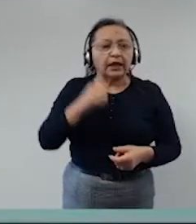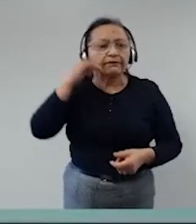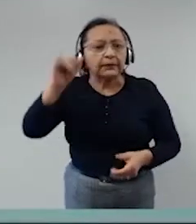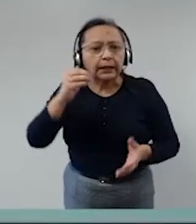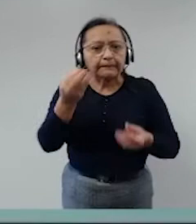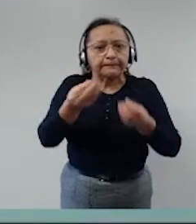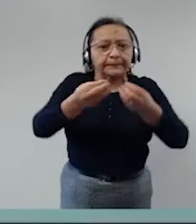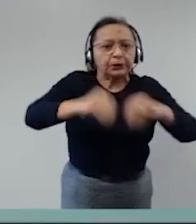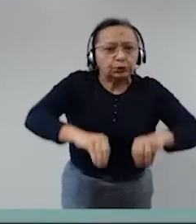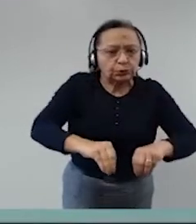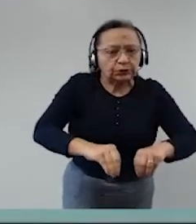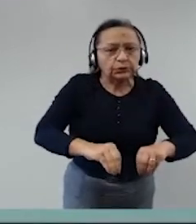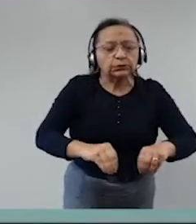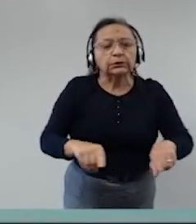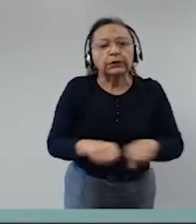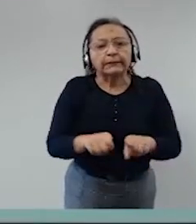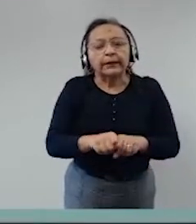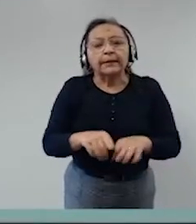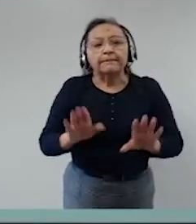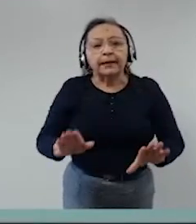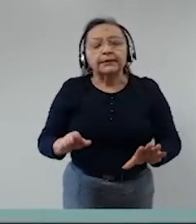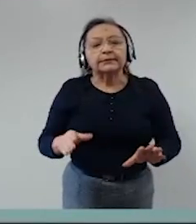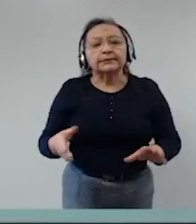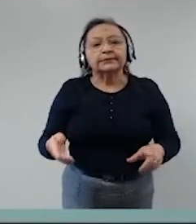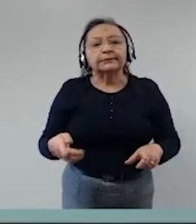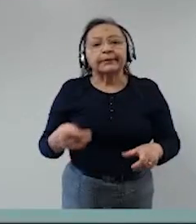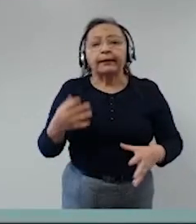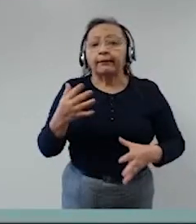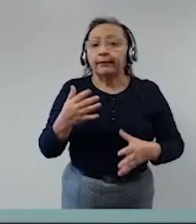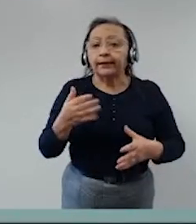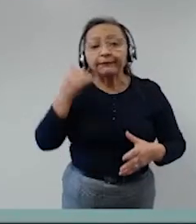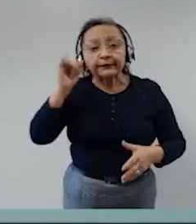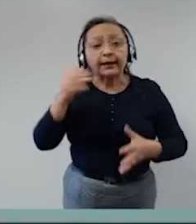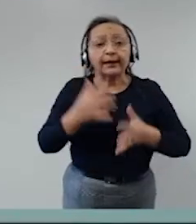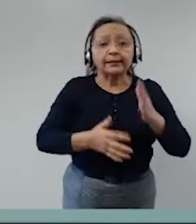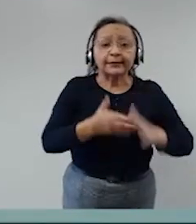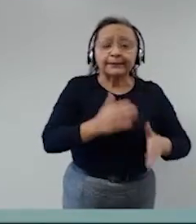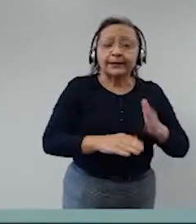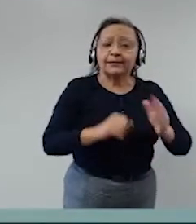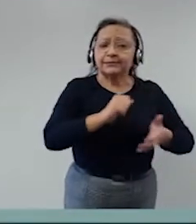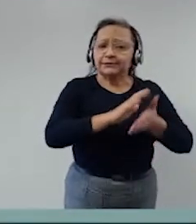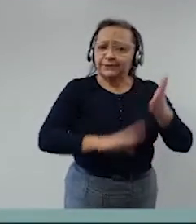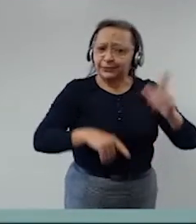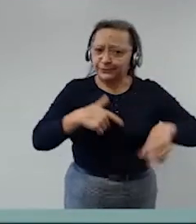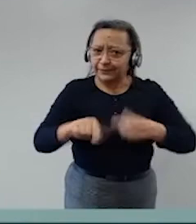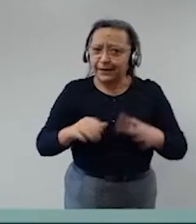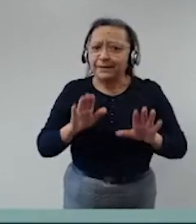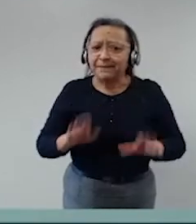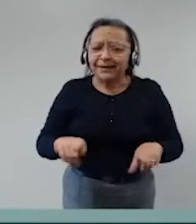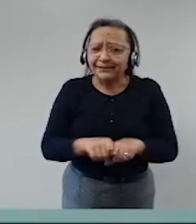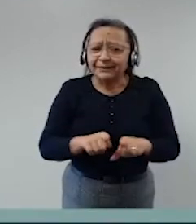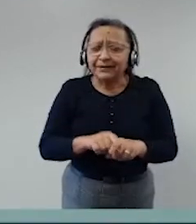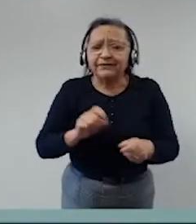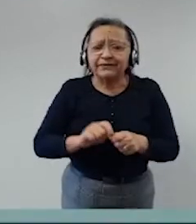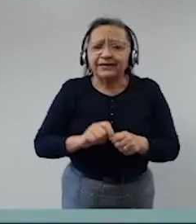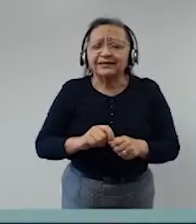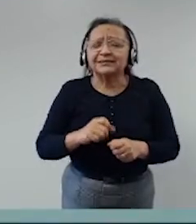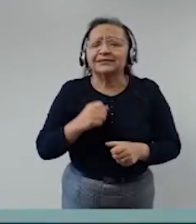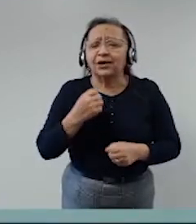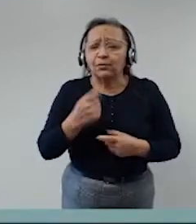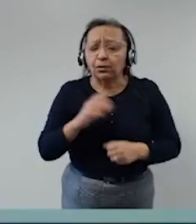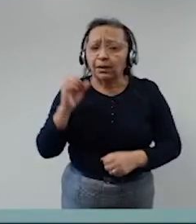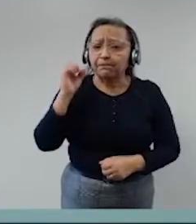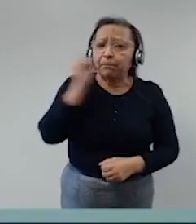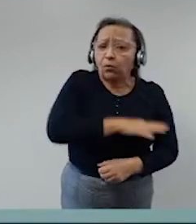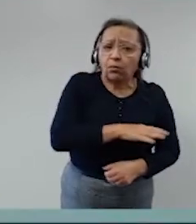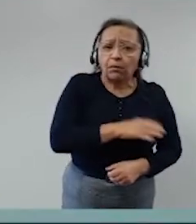para inviabilizar as atividades sindicais, mas também fez algo absurdo, retirou o sindicato